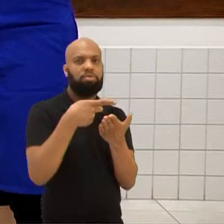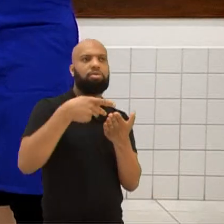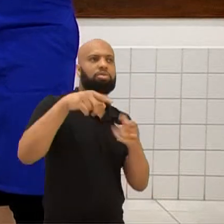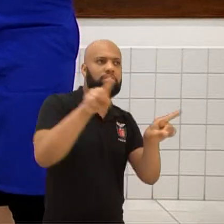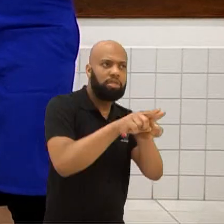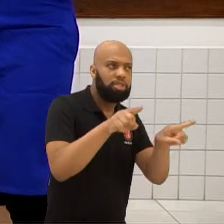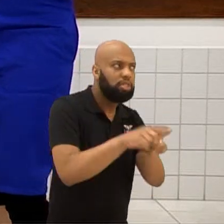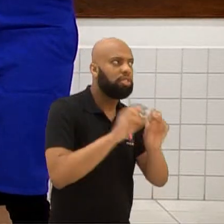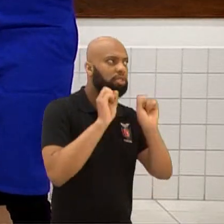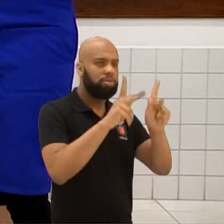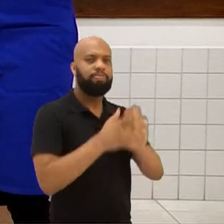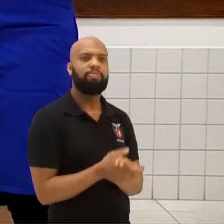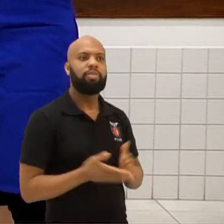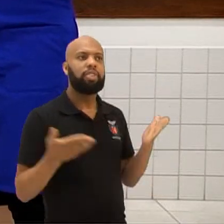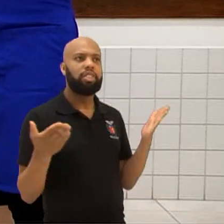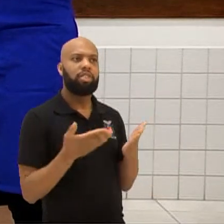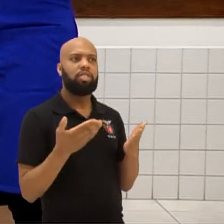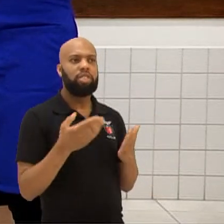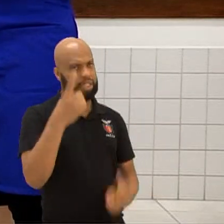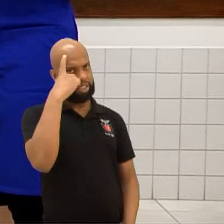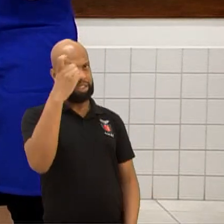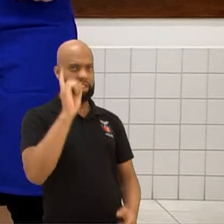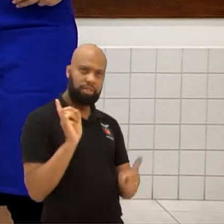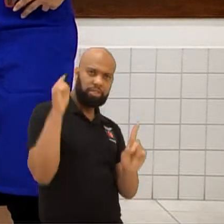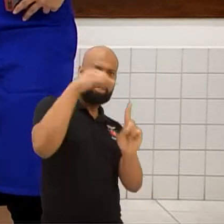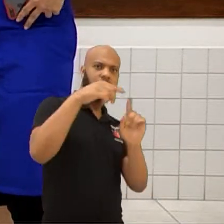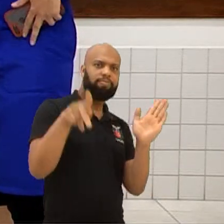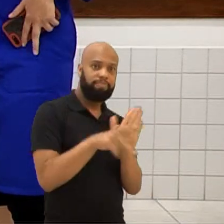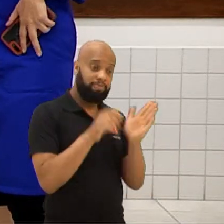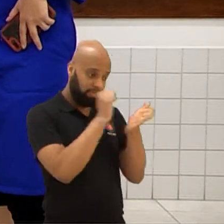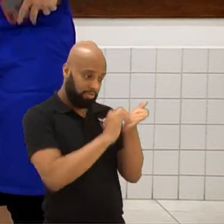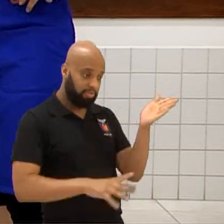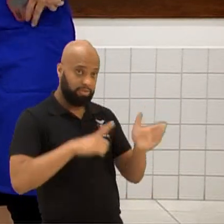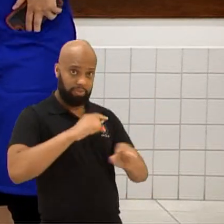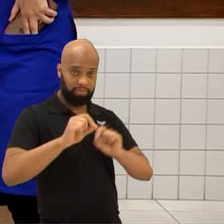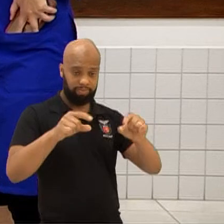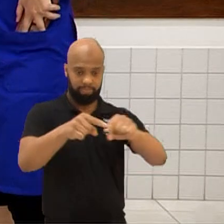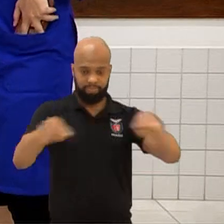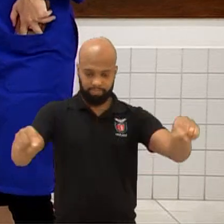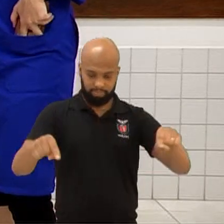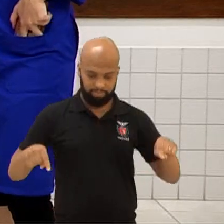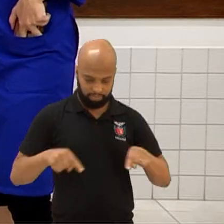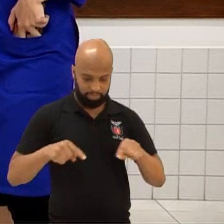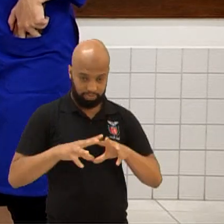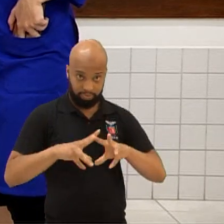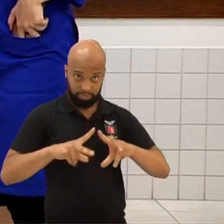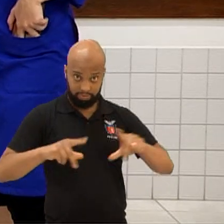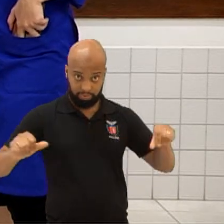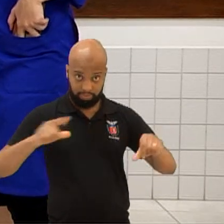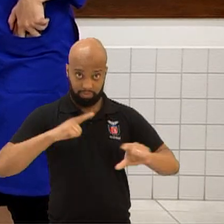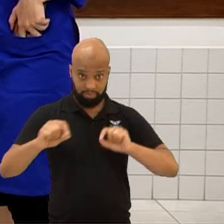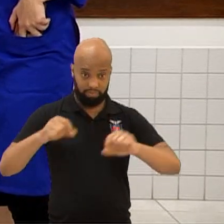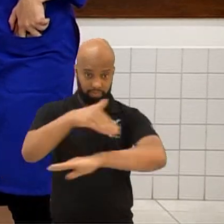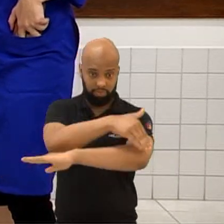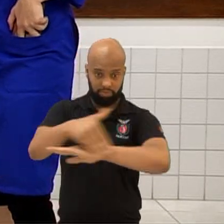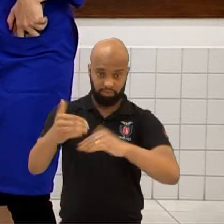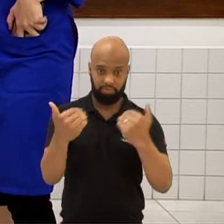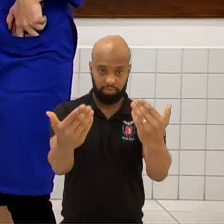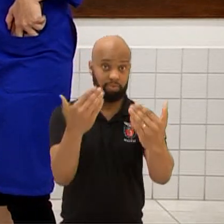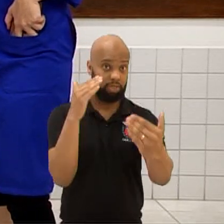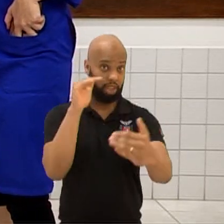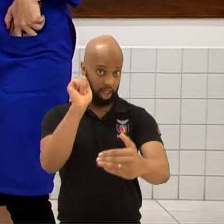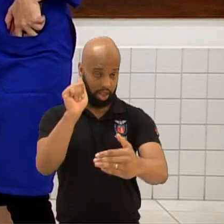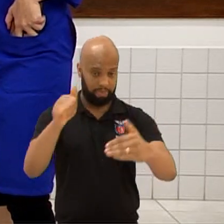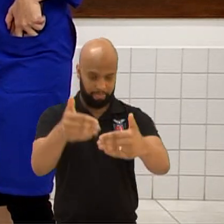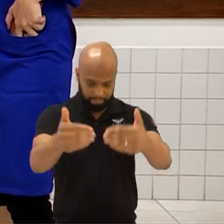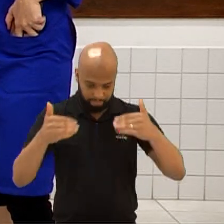desenho, não é verdade? Então, qual que é a ideia desse problema? Você tem um terreno que faz frente com a rua A e com a rua B.